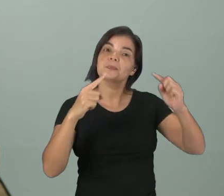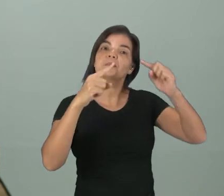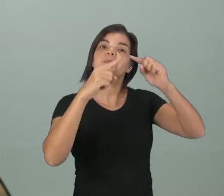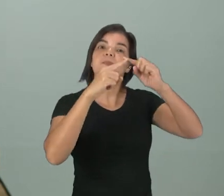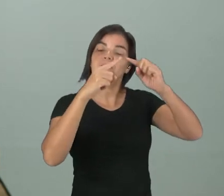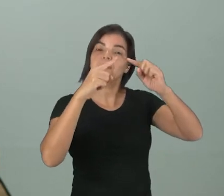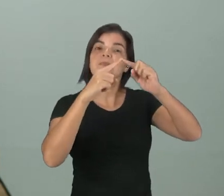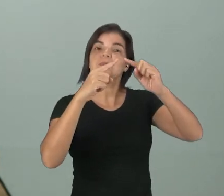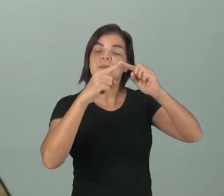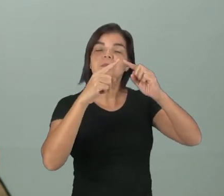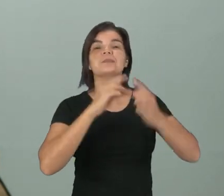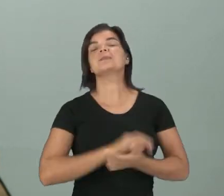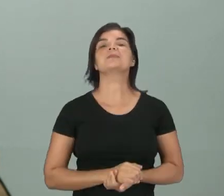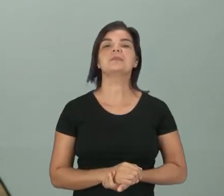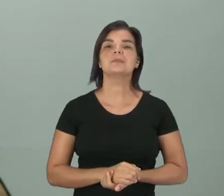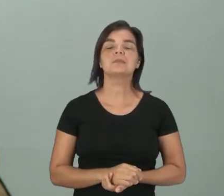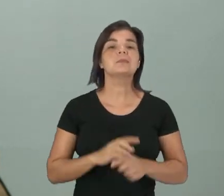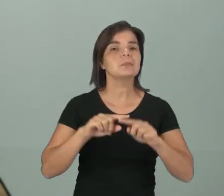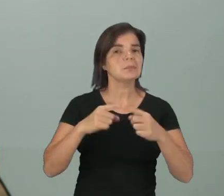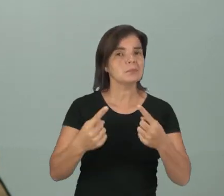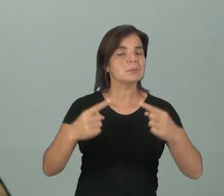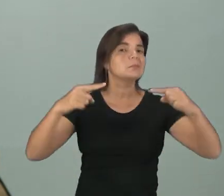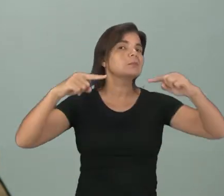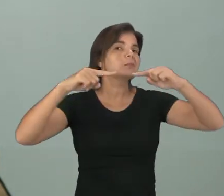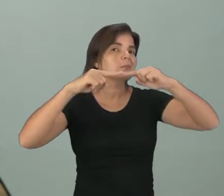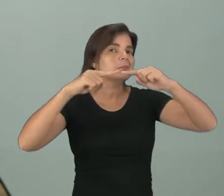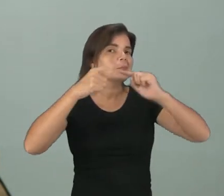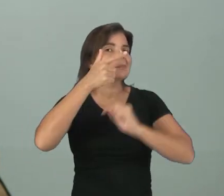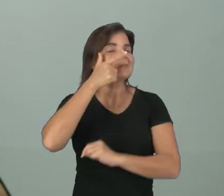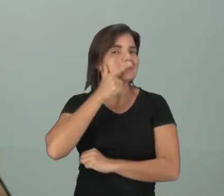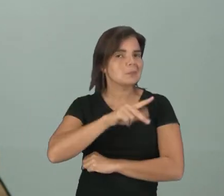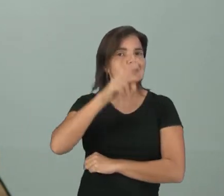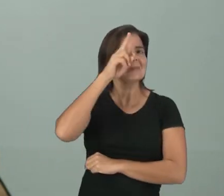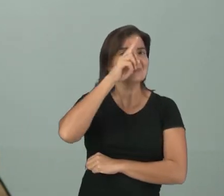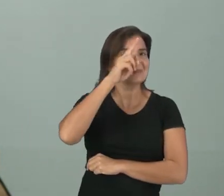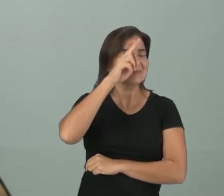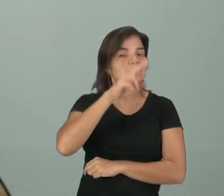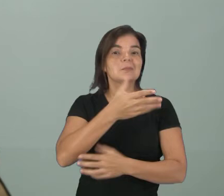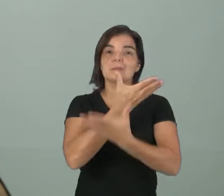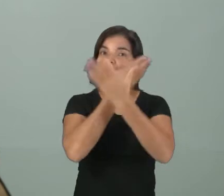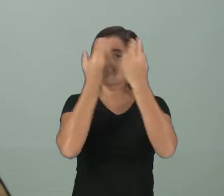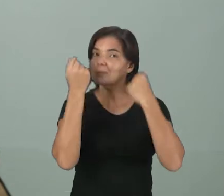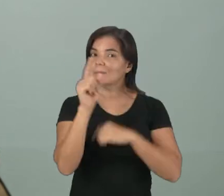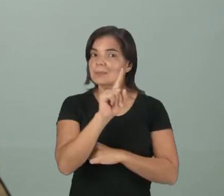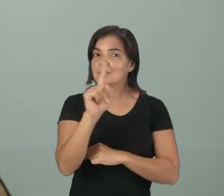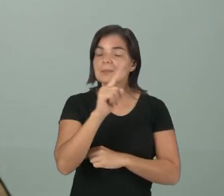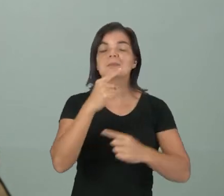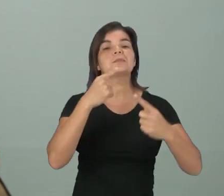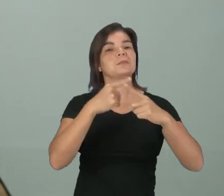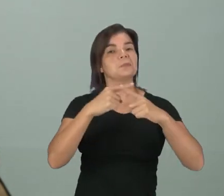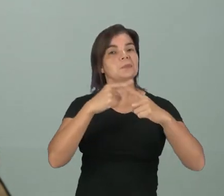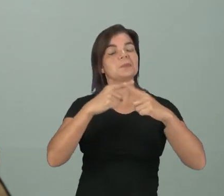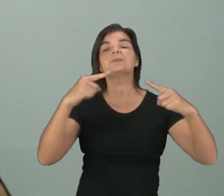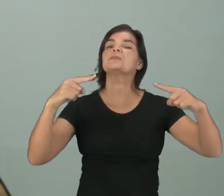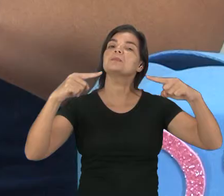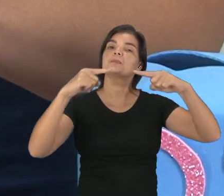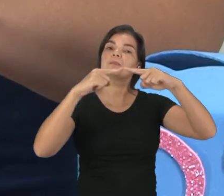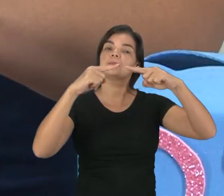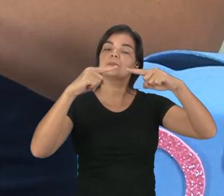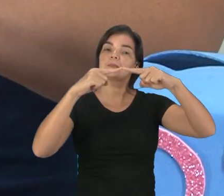que são os vértices. Mas e as arestas? Vocês conseguem se lembrar? Não se esqueçam, as arestas são